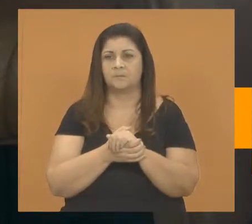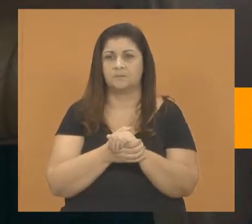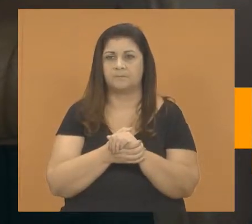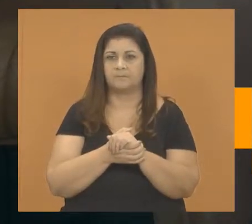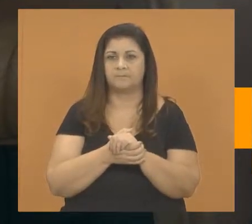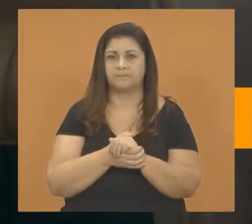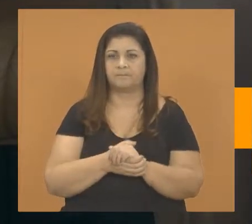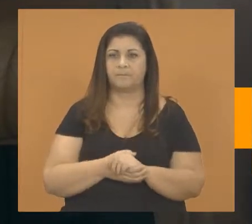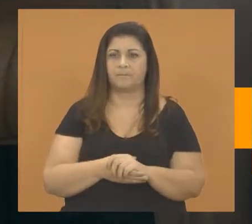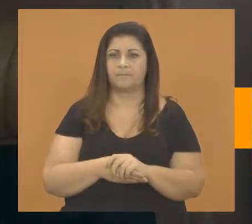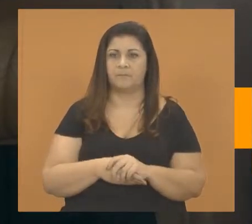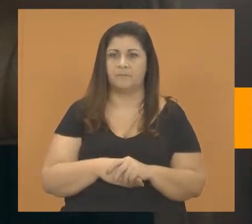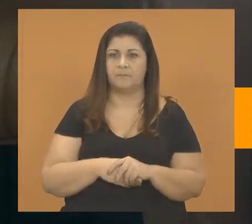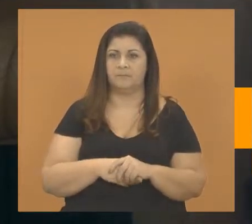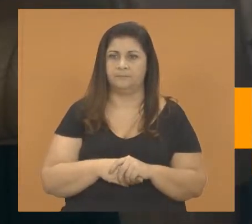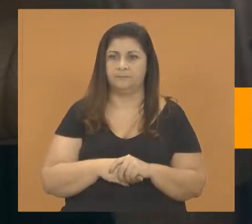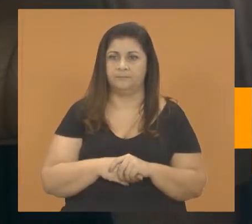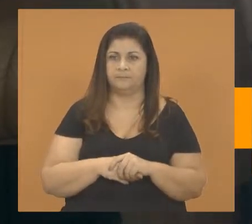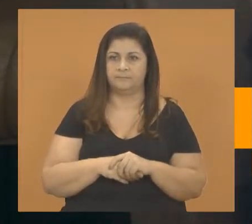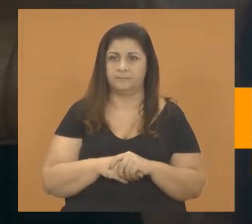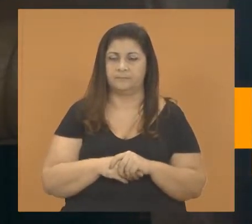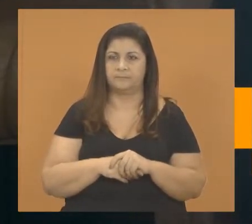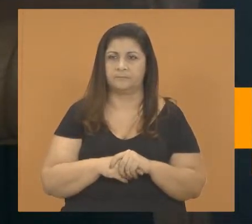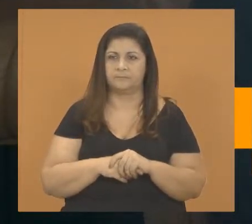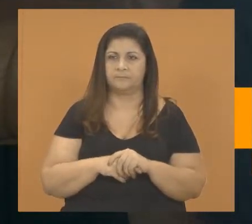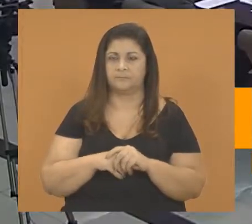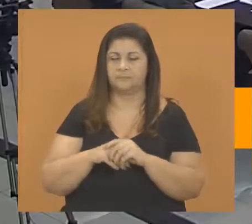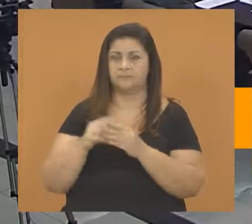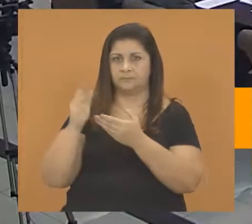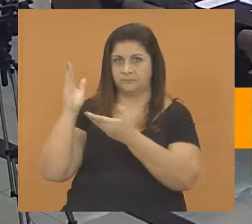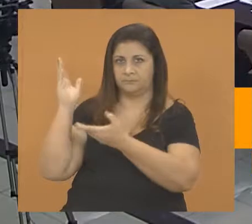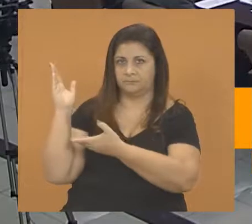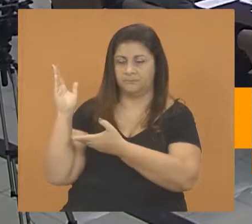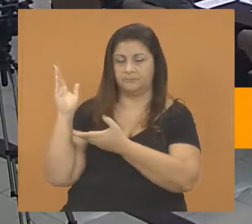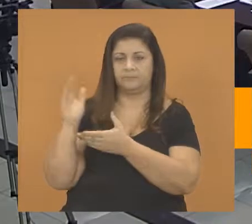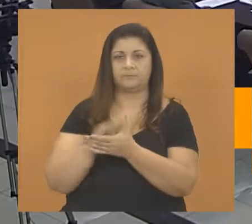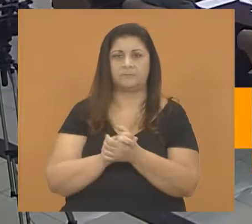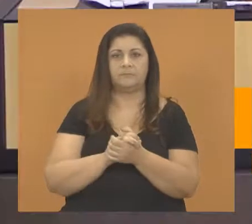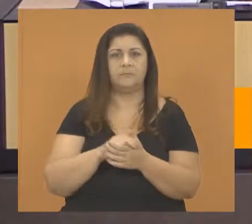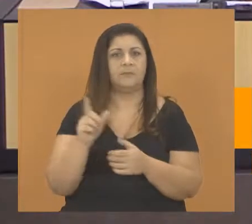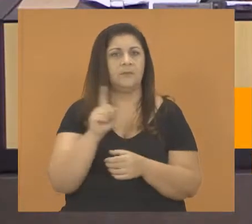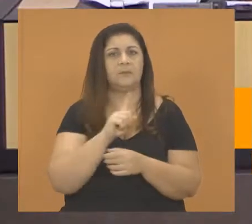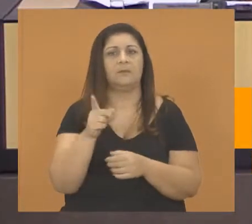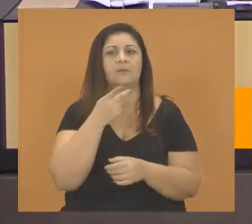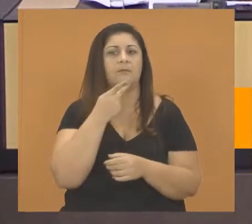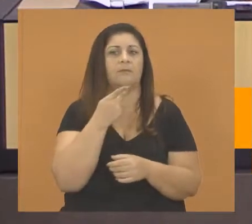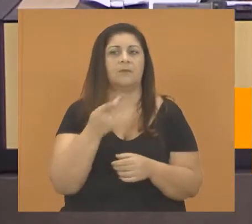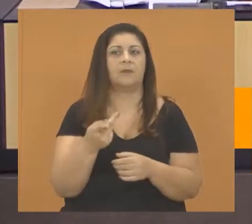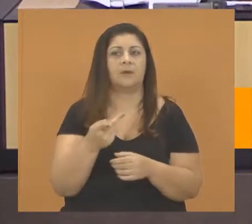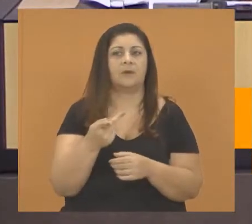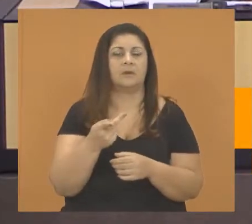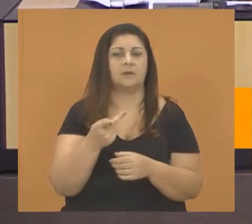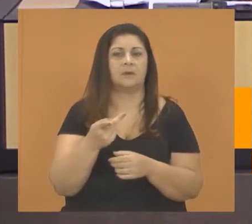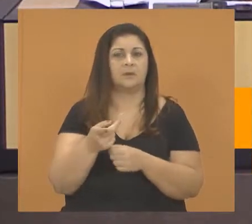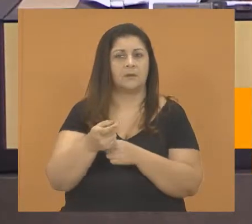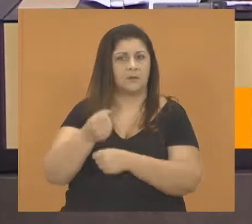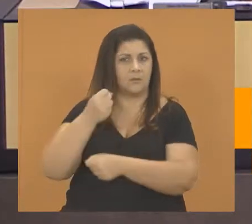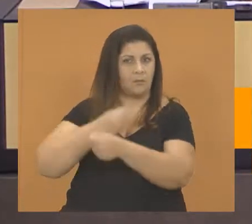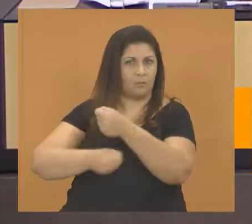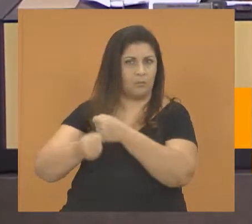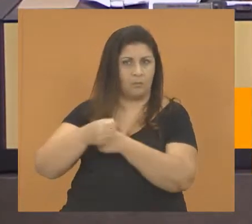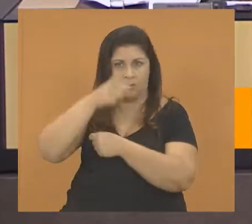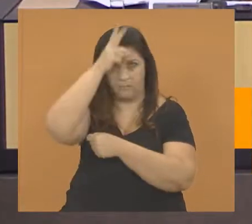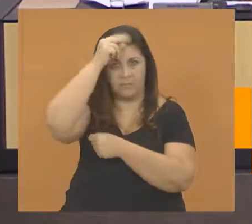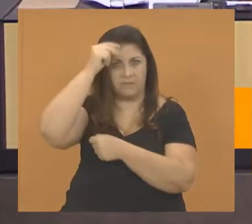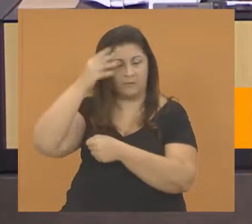foram importantes claro claro então assim eu não eu não falei que em governos passados que não tinha